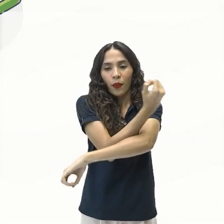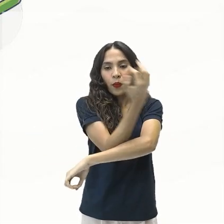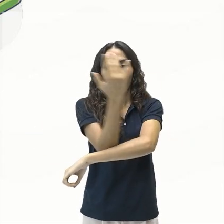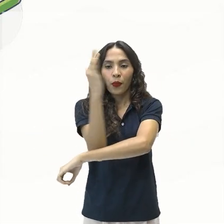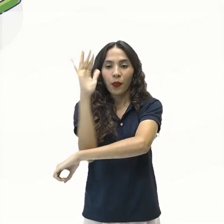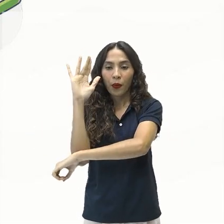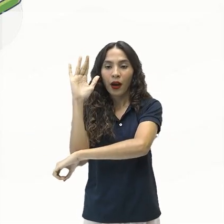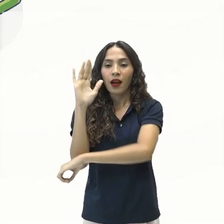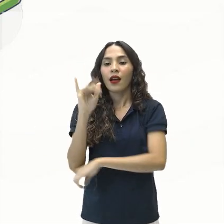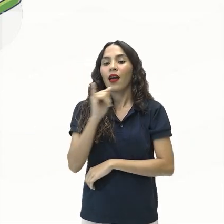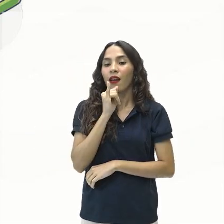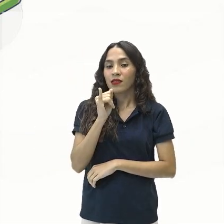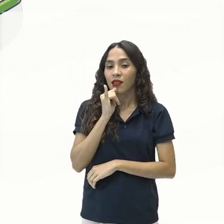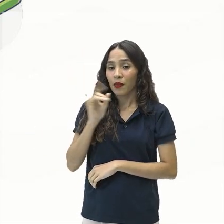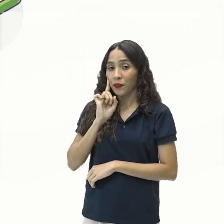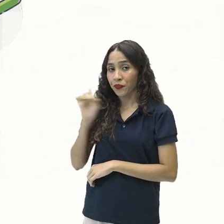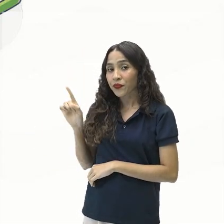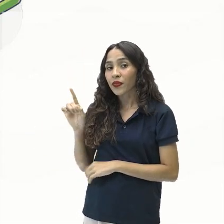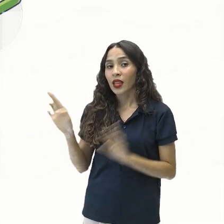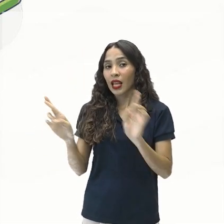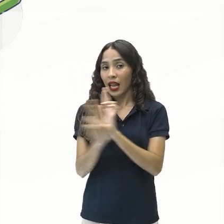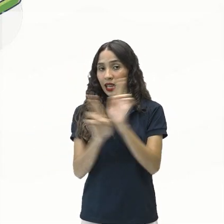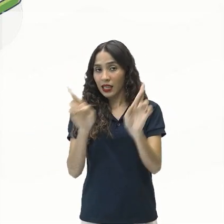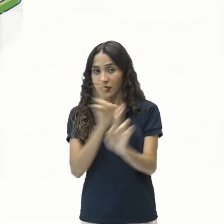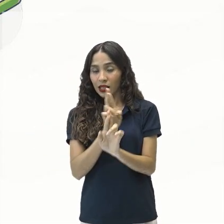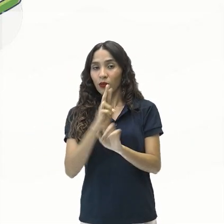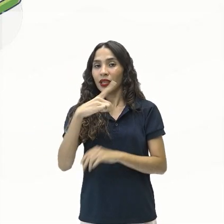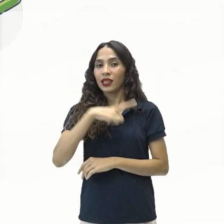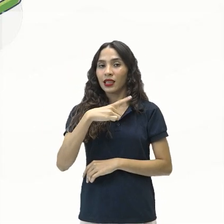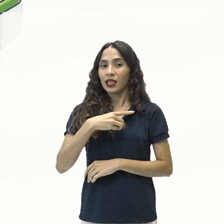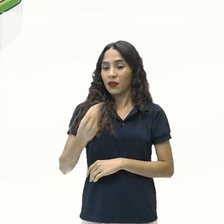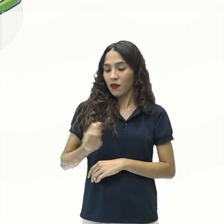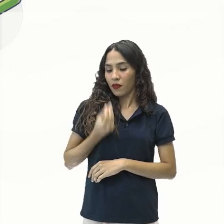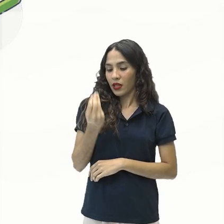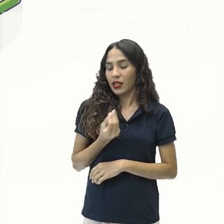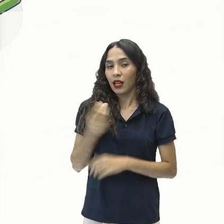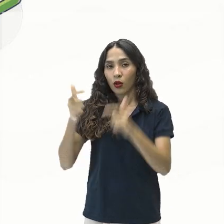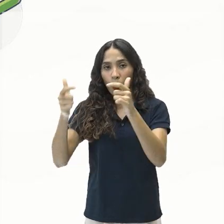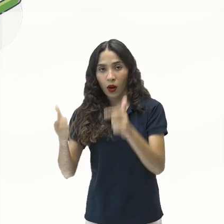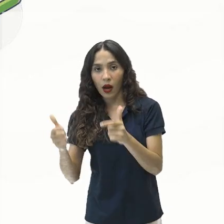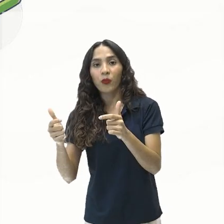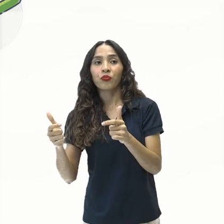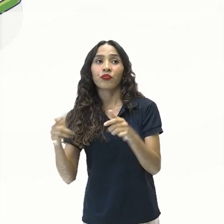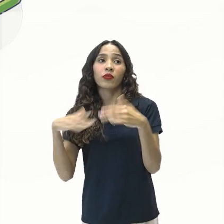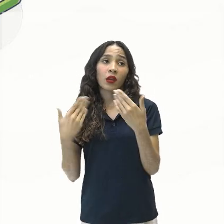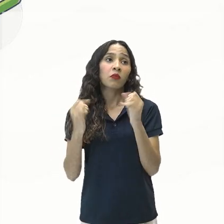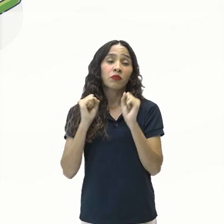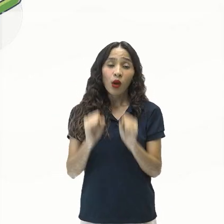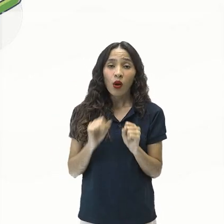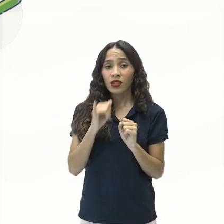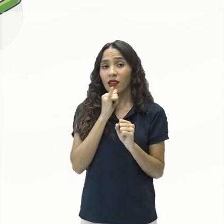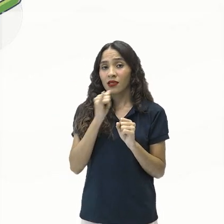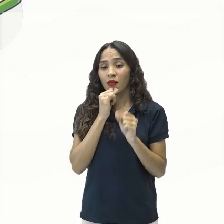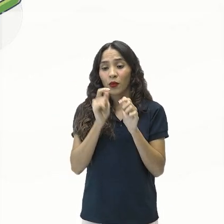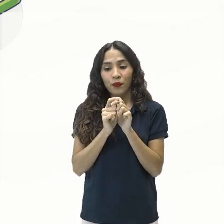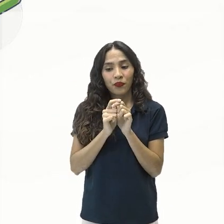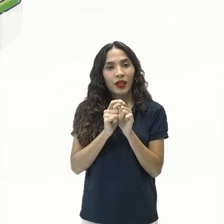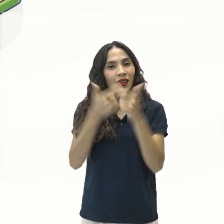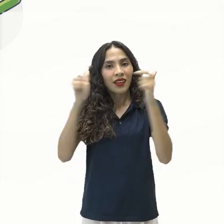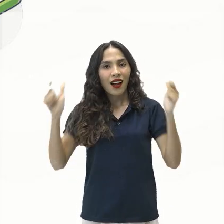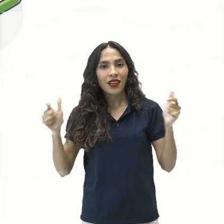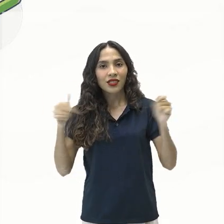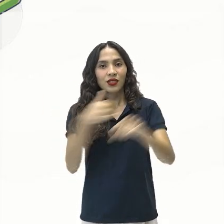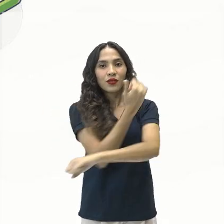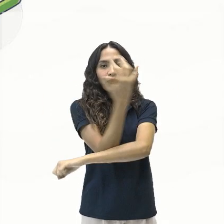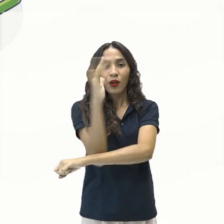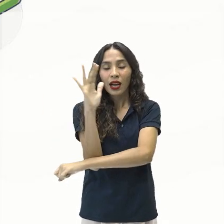observa essa relação de um ser vivo no ambiente onde ele está inserido, né? Então, esse ambiente pode ser um ambiente grande, como uma